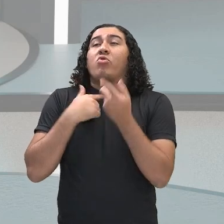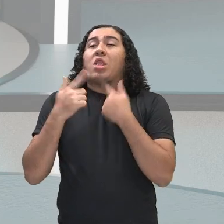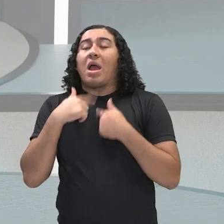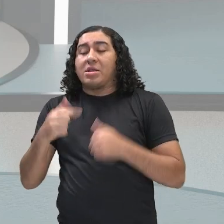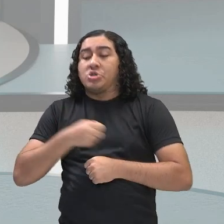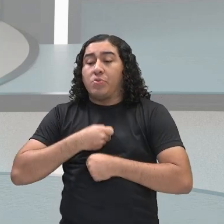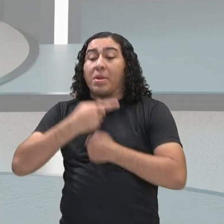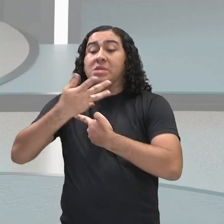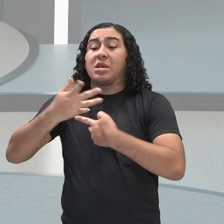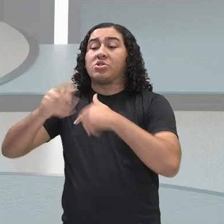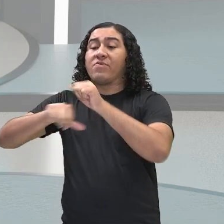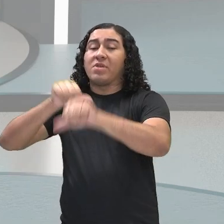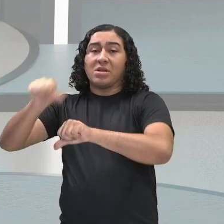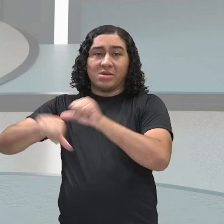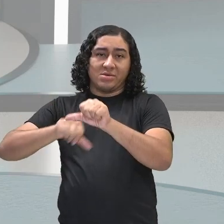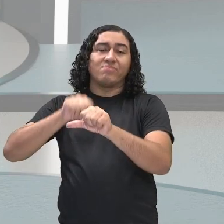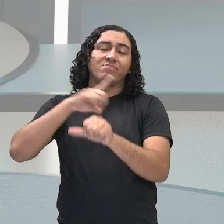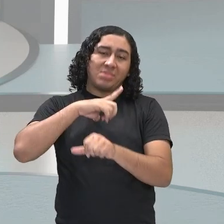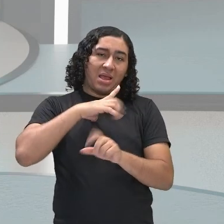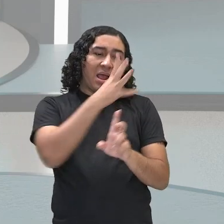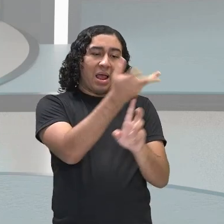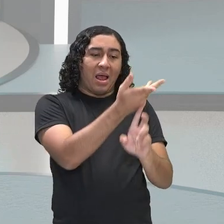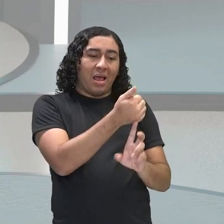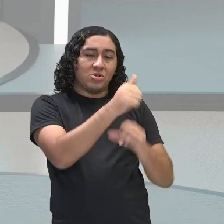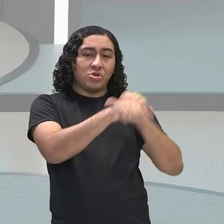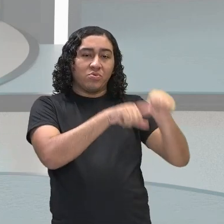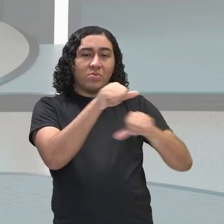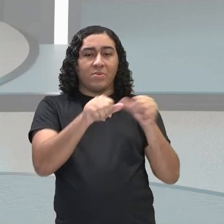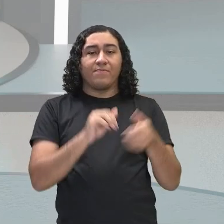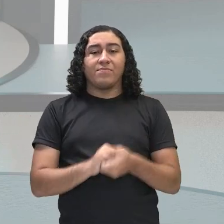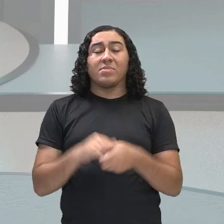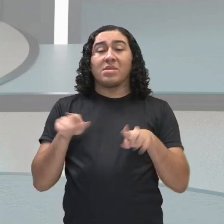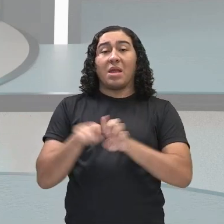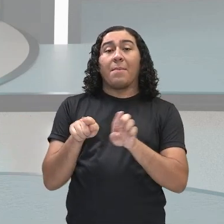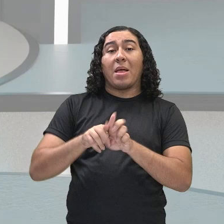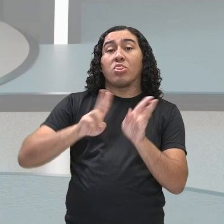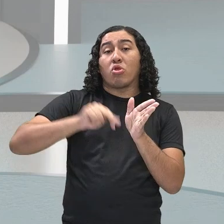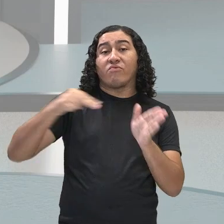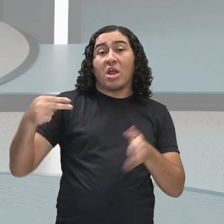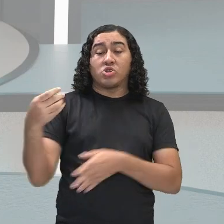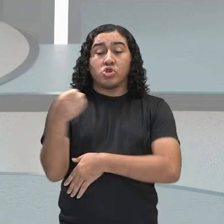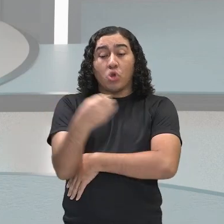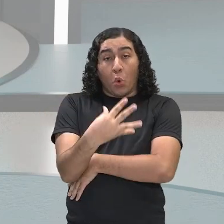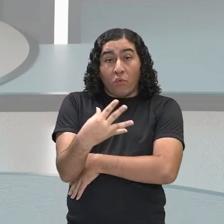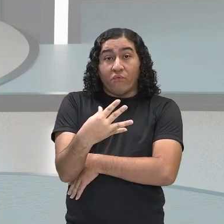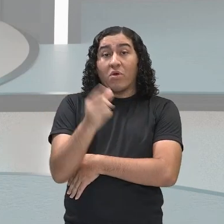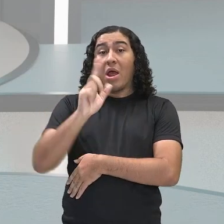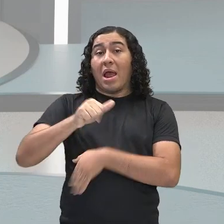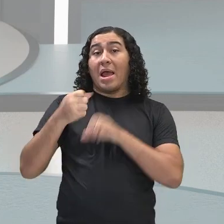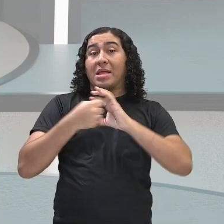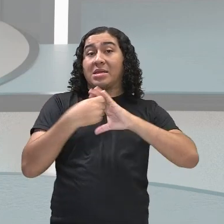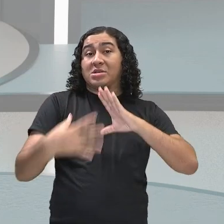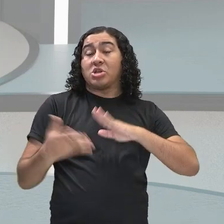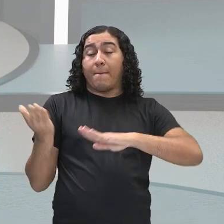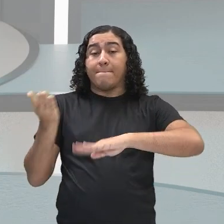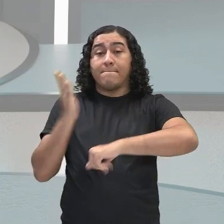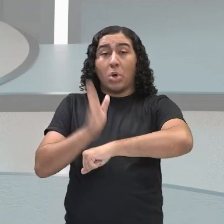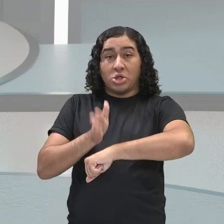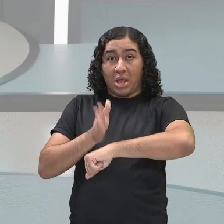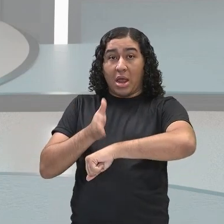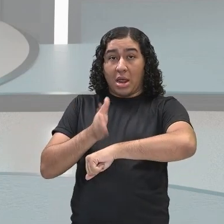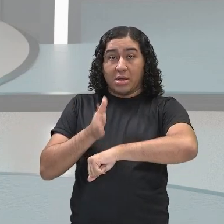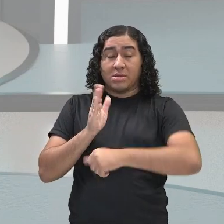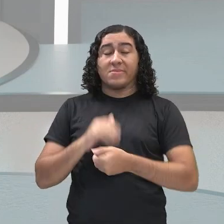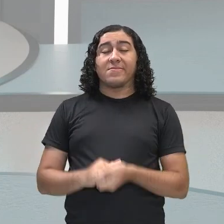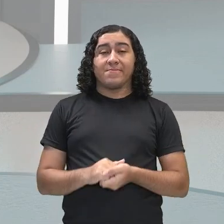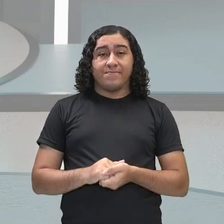se modificando. A originalidade e novidade, elas são características marcantes da arte moderna. E elas